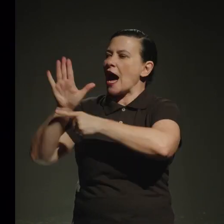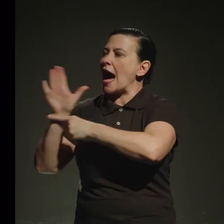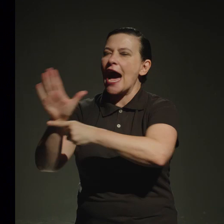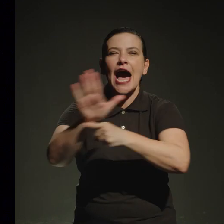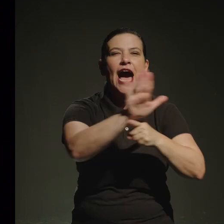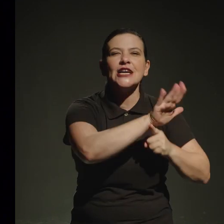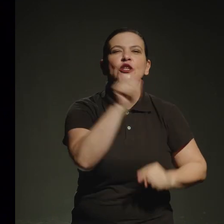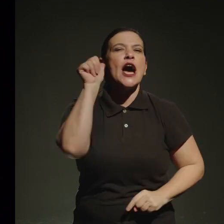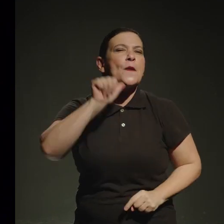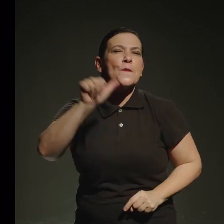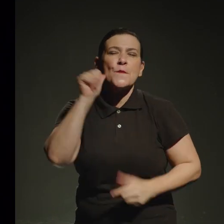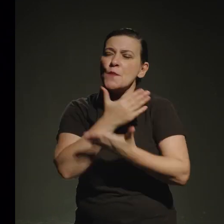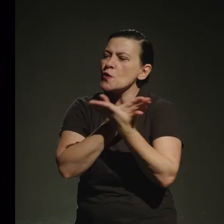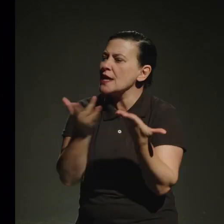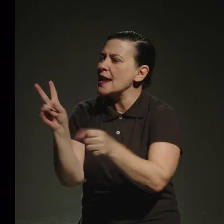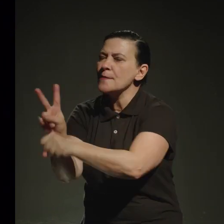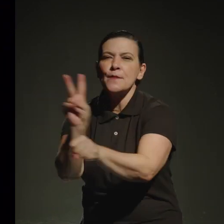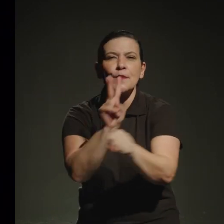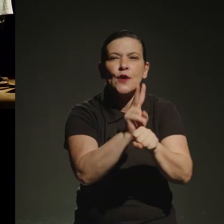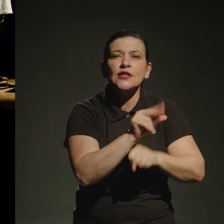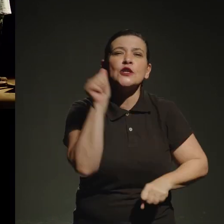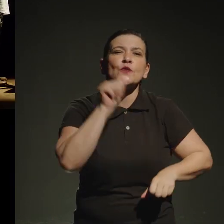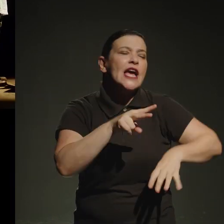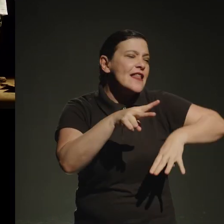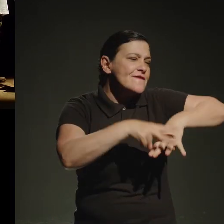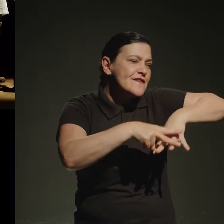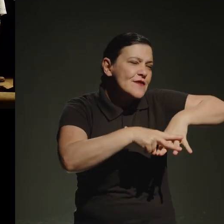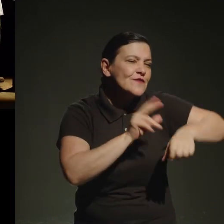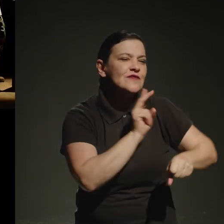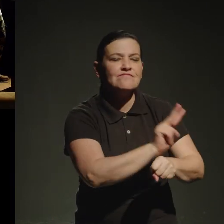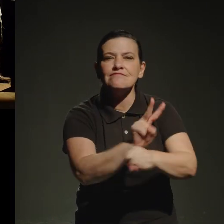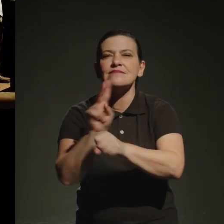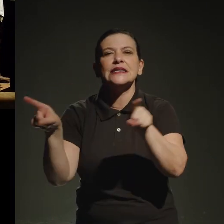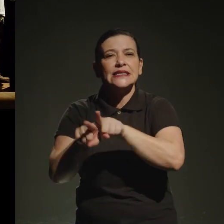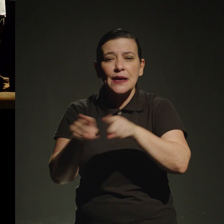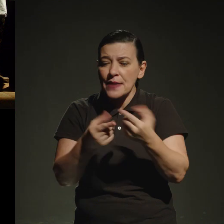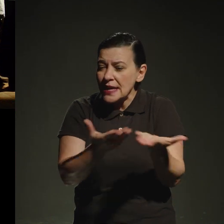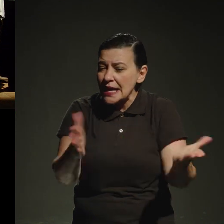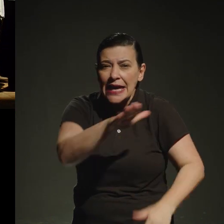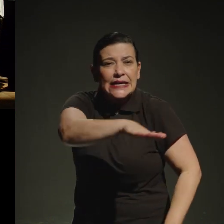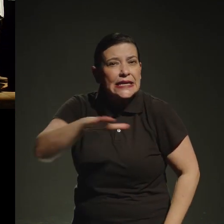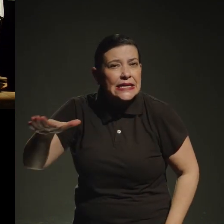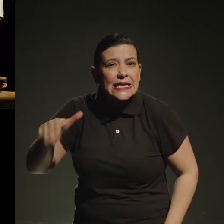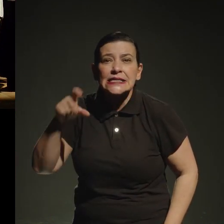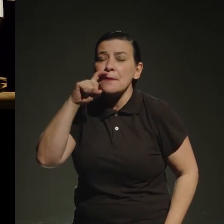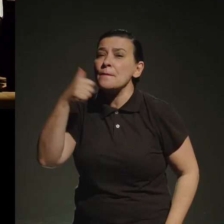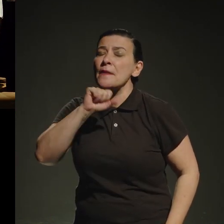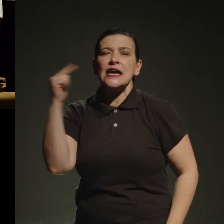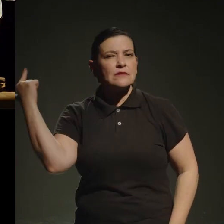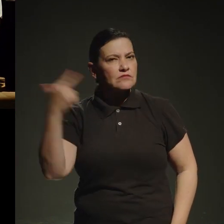de seu antigo esplendor não restem mais que cinzas... mesmo que todos nós hoje nos sintamos a ponto